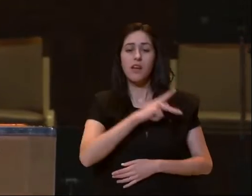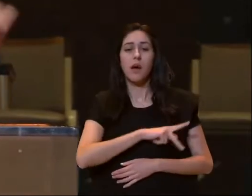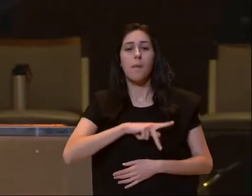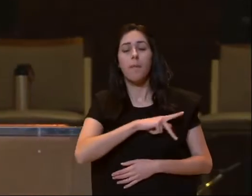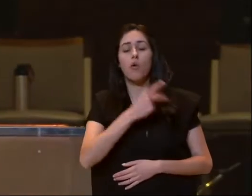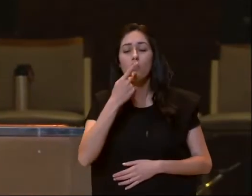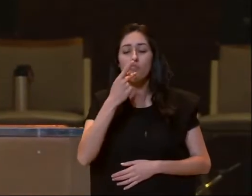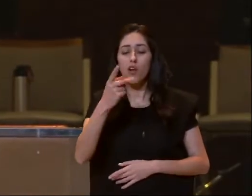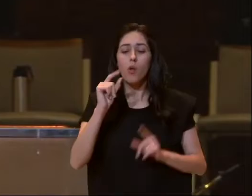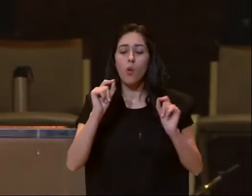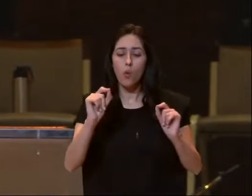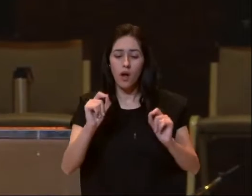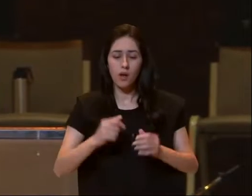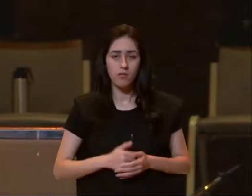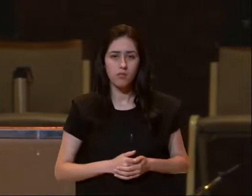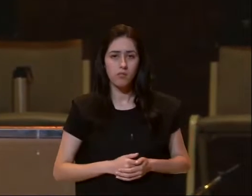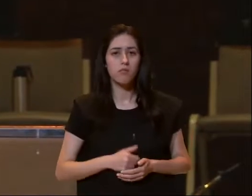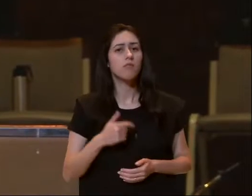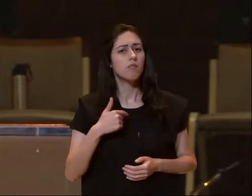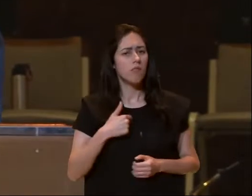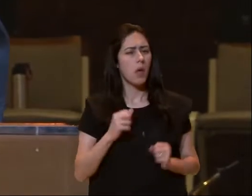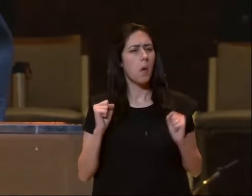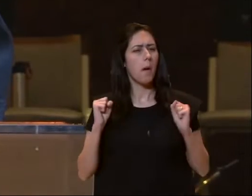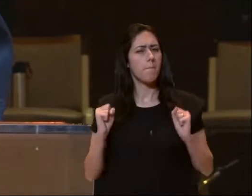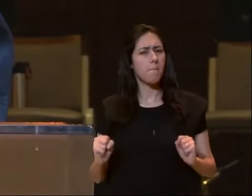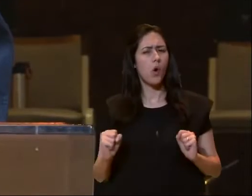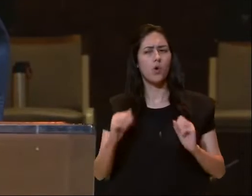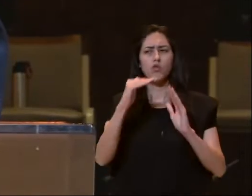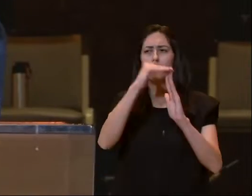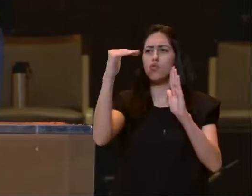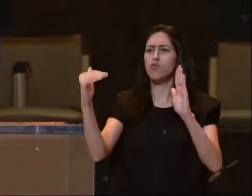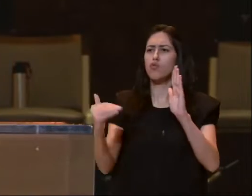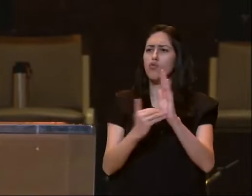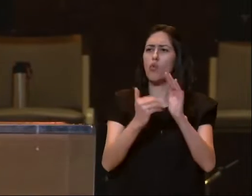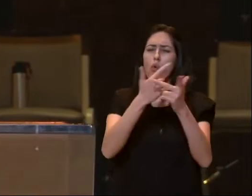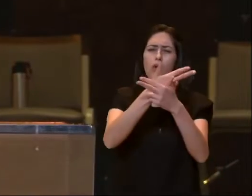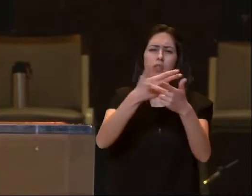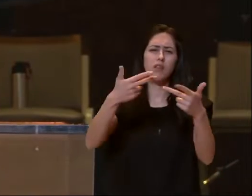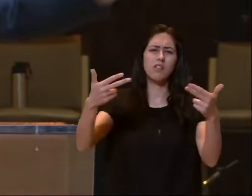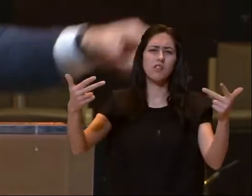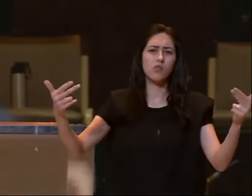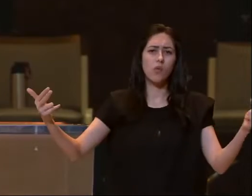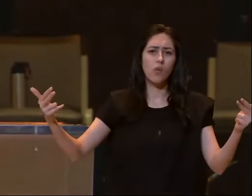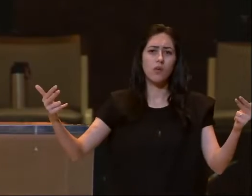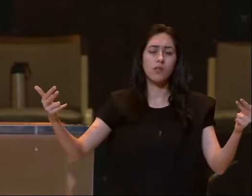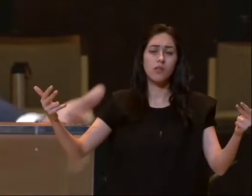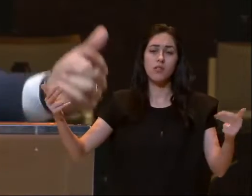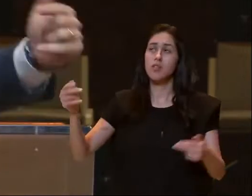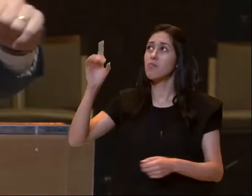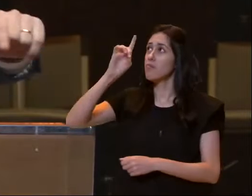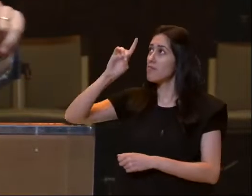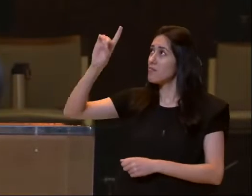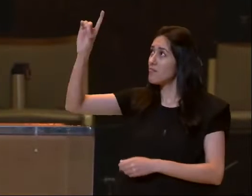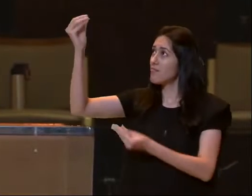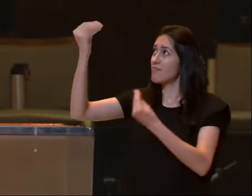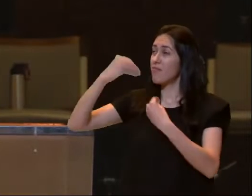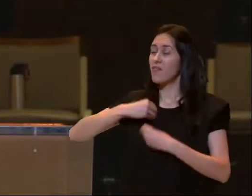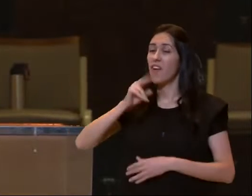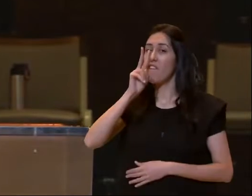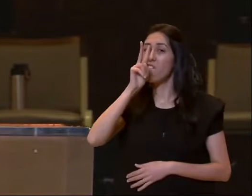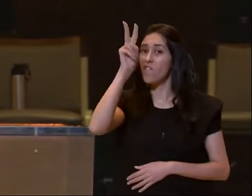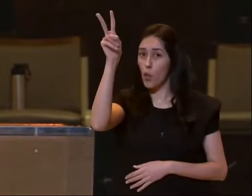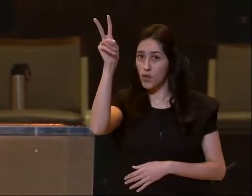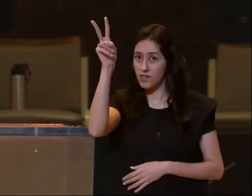diz: posso todas as coisas naquele que me